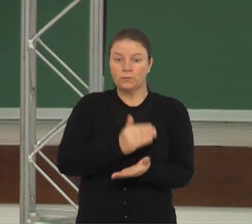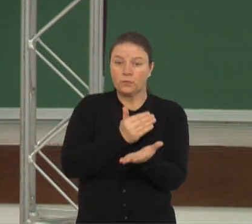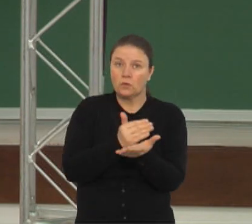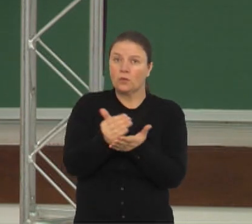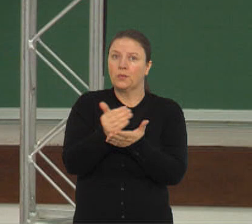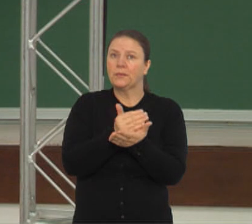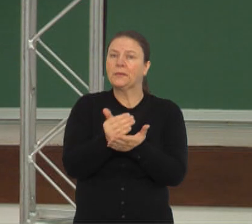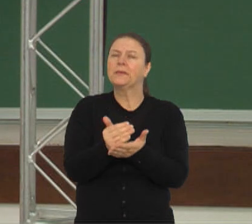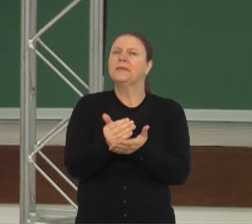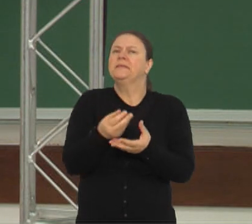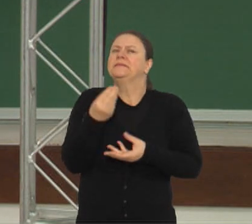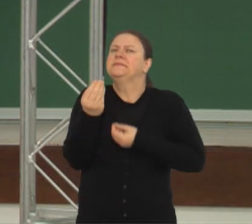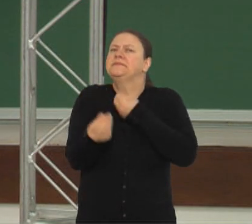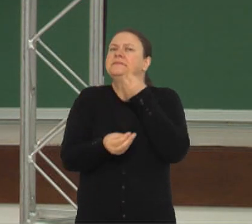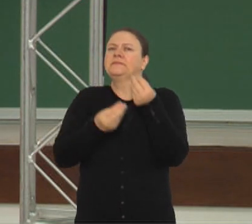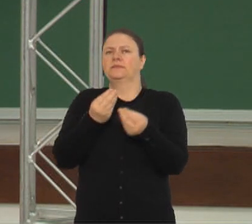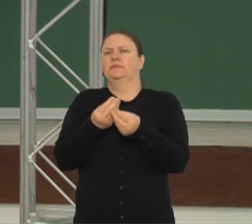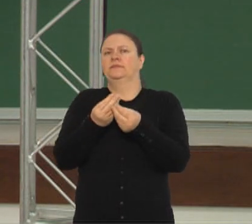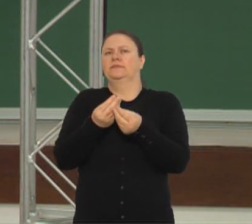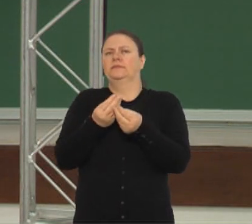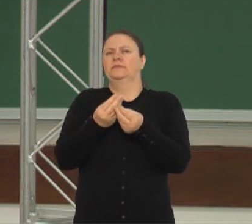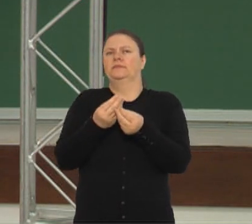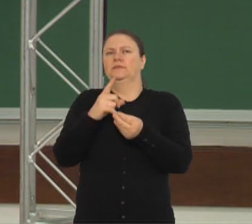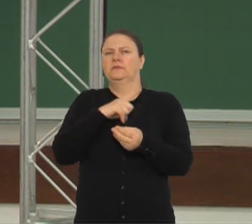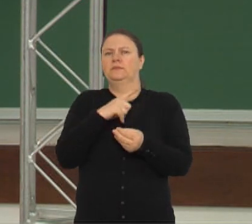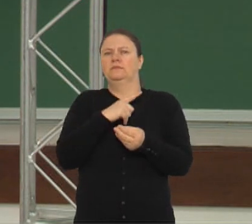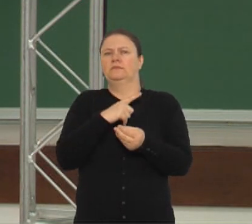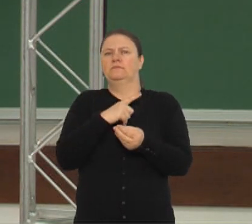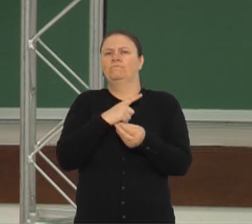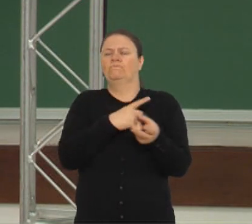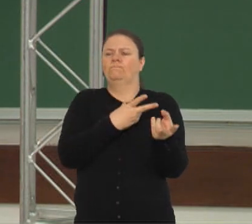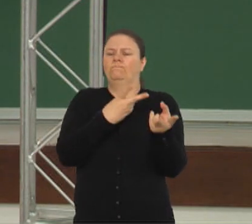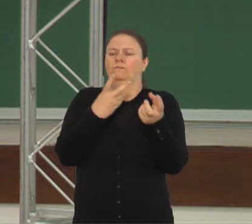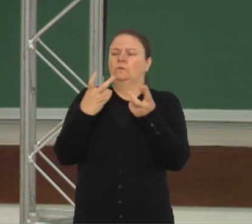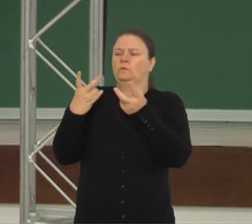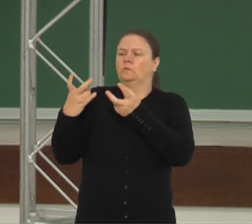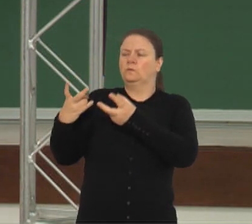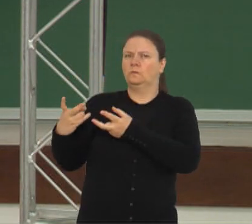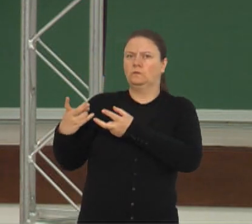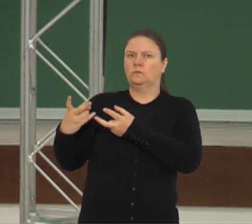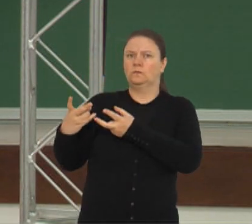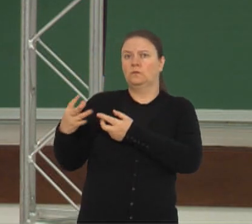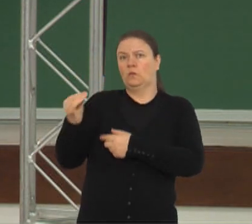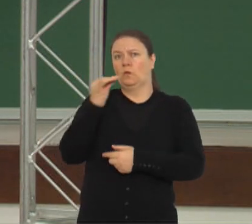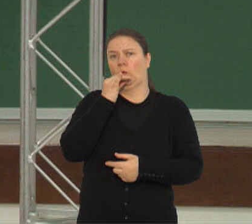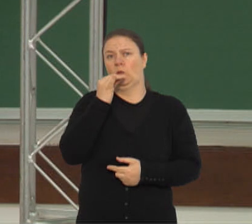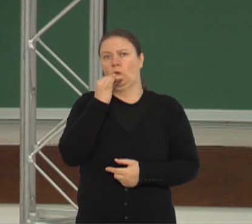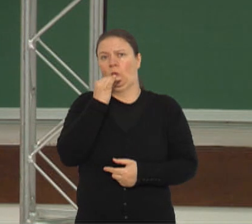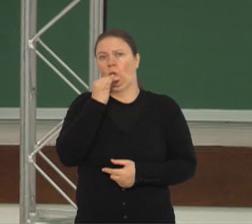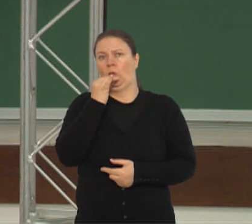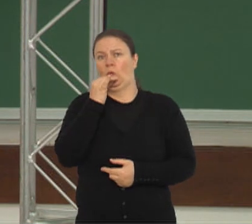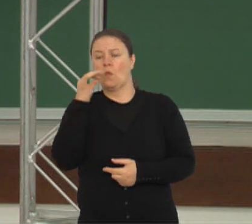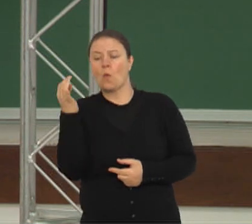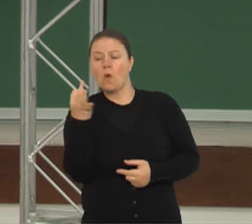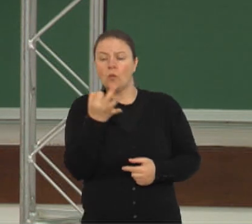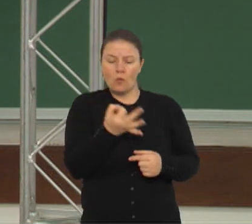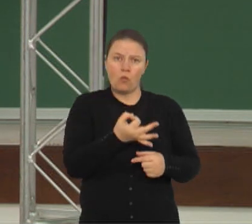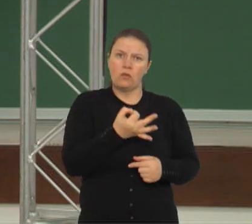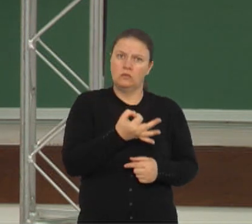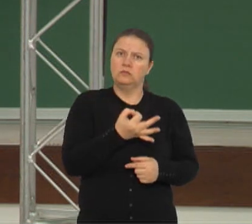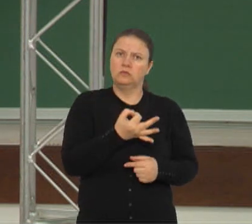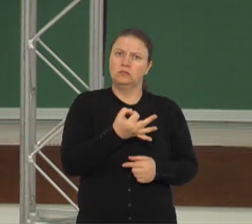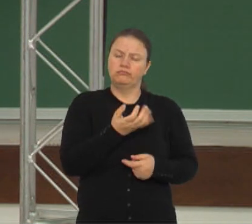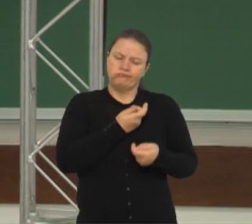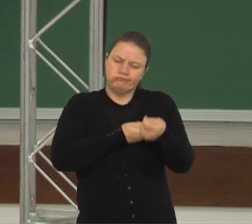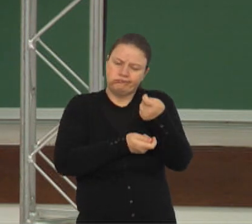desses elementos houve uma grande abstração. Exemplo, a moeda. Antes de ter a moeda para ter o comércio, ter